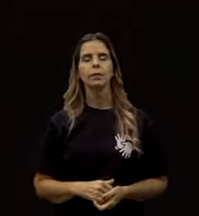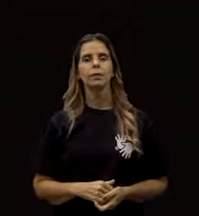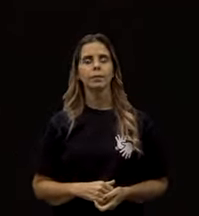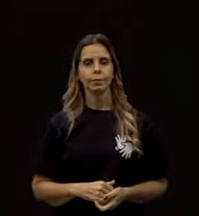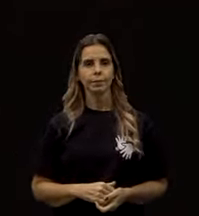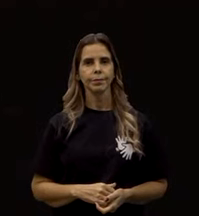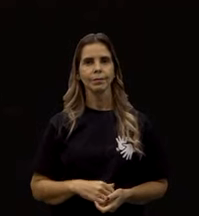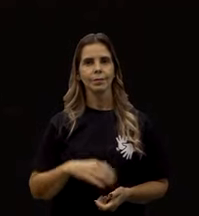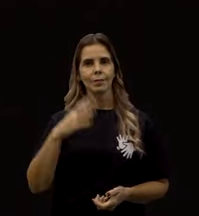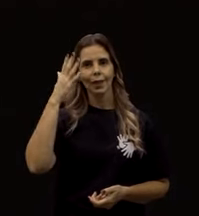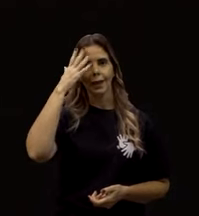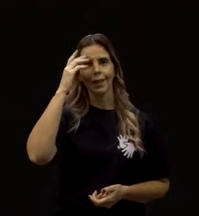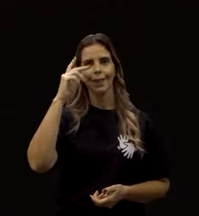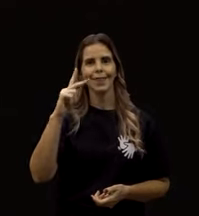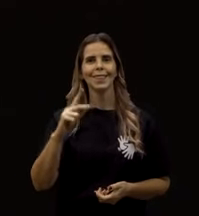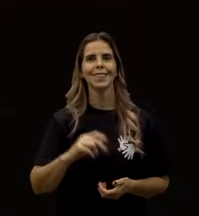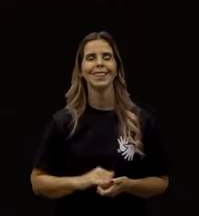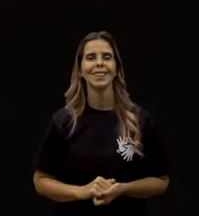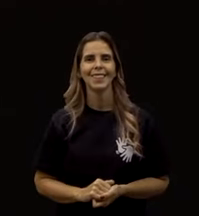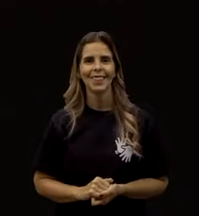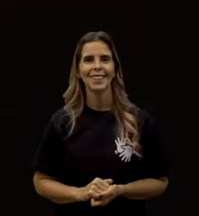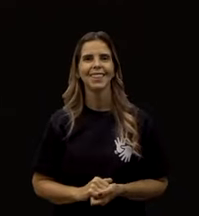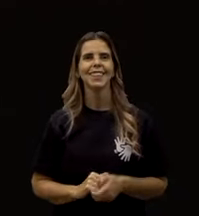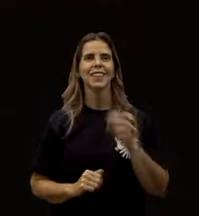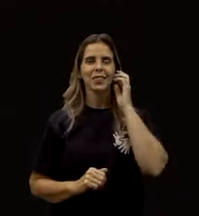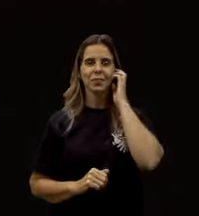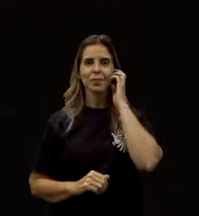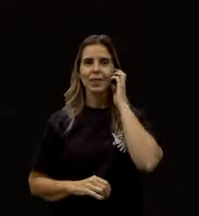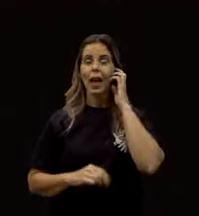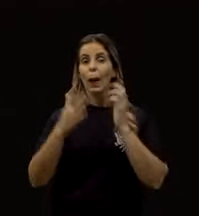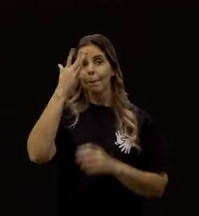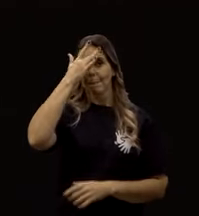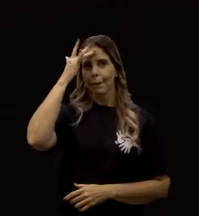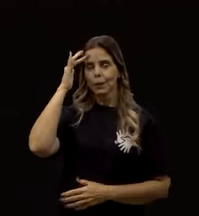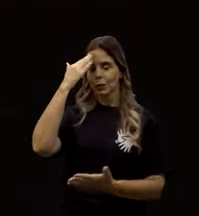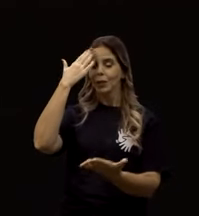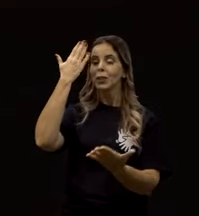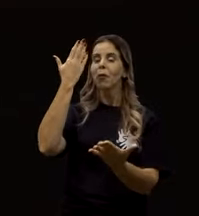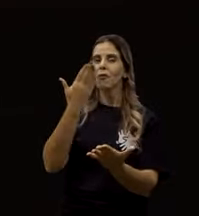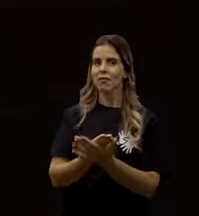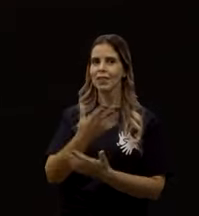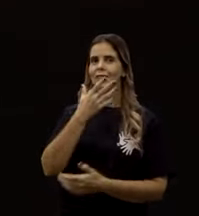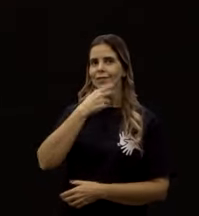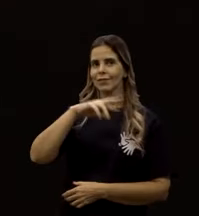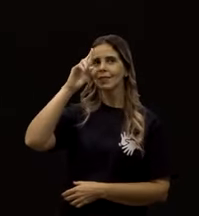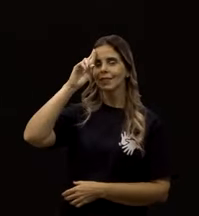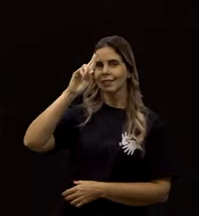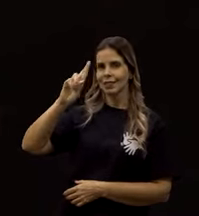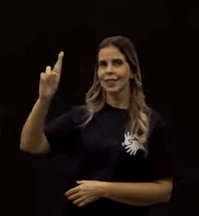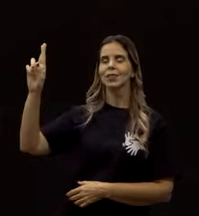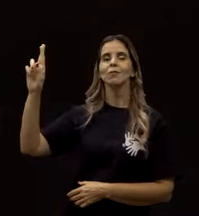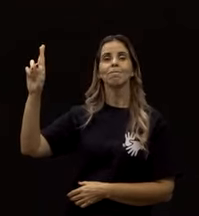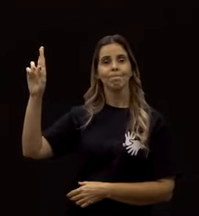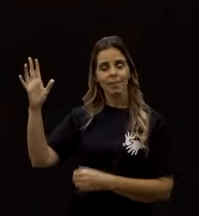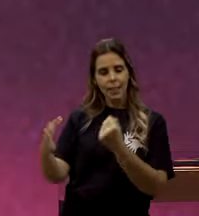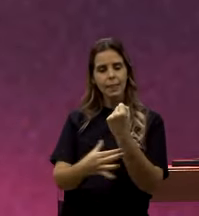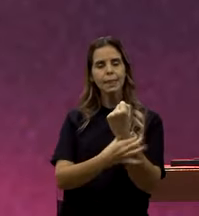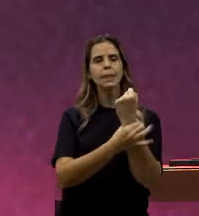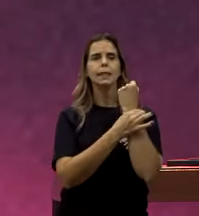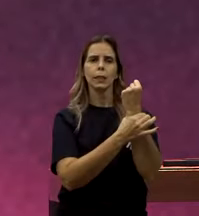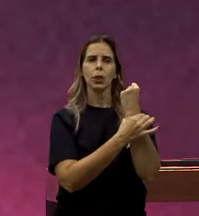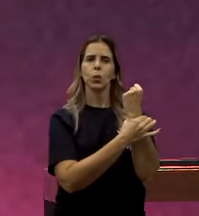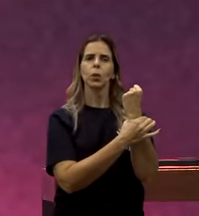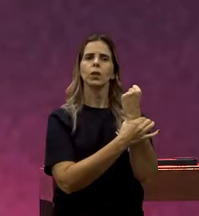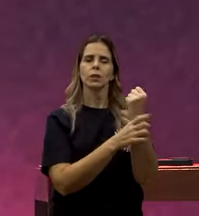Provérbios 29:25 diz mas o que confia no senhor está seguro alguém dá glória a Deus por isso